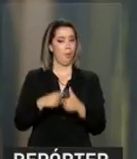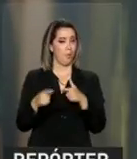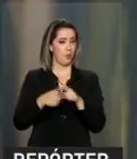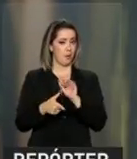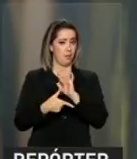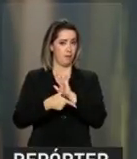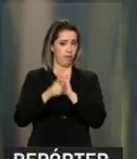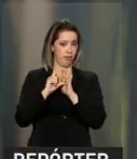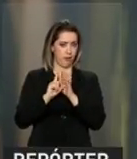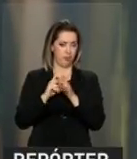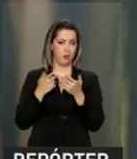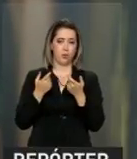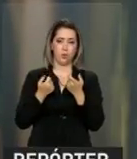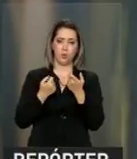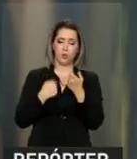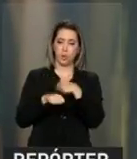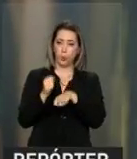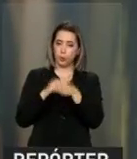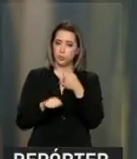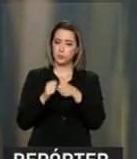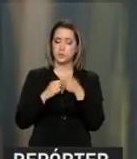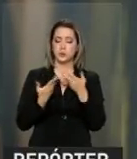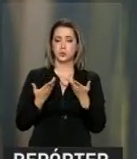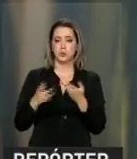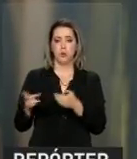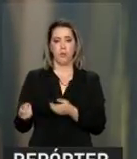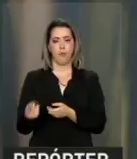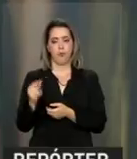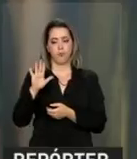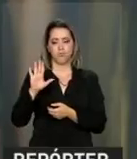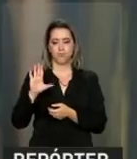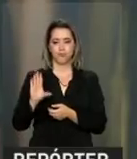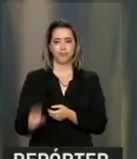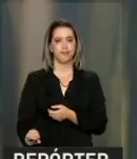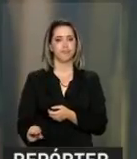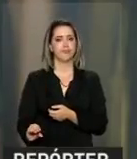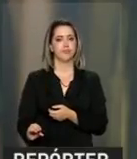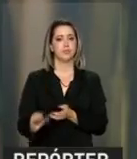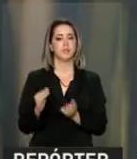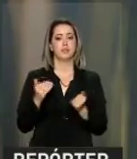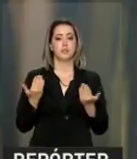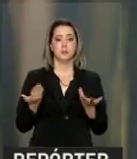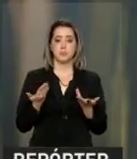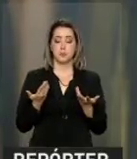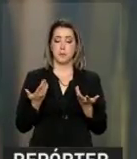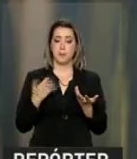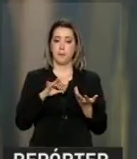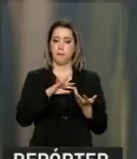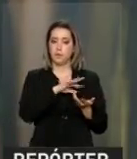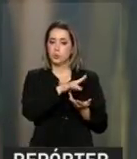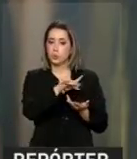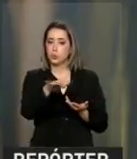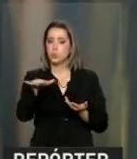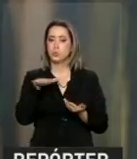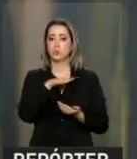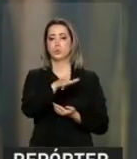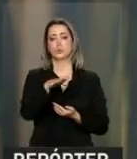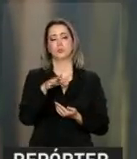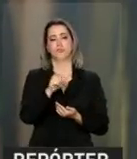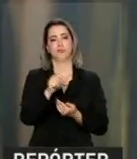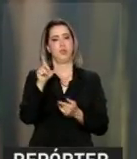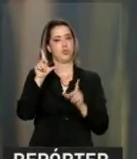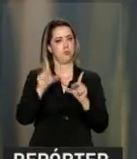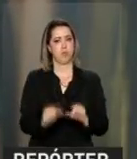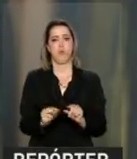por conta de uma crise econômica fez com que os preços caíssem repentinamente e de forma generalizada agora